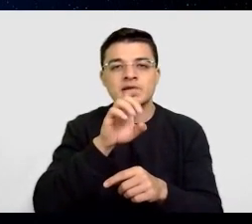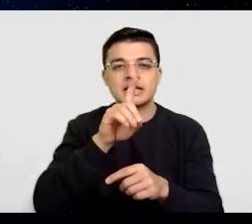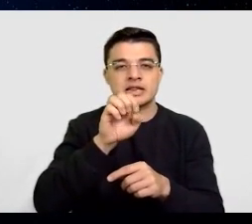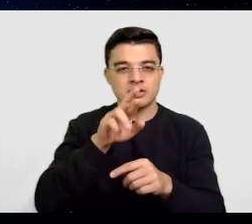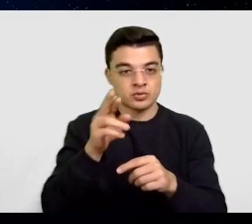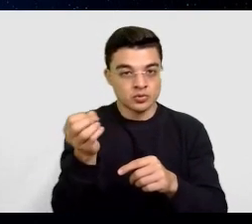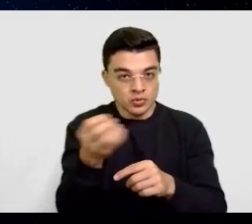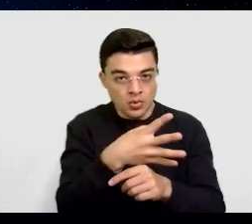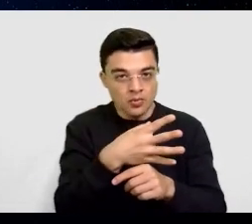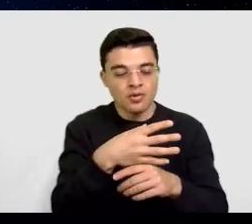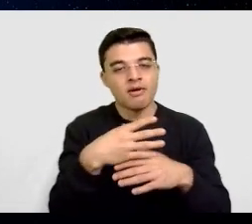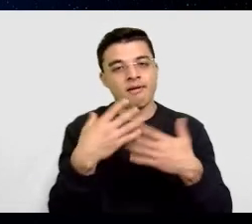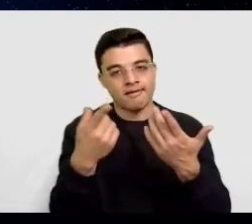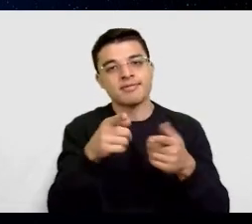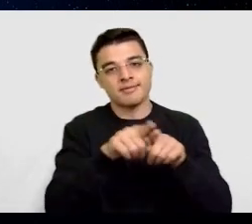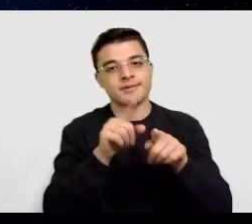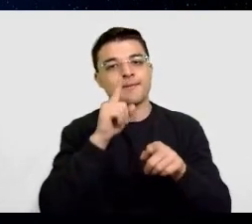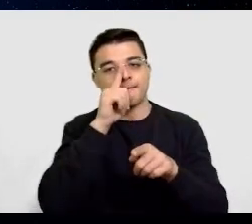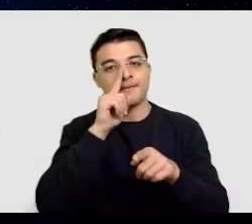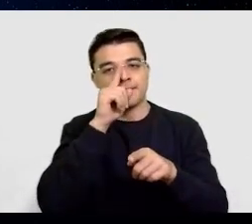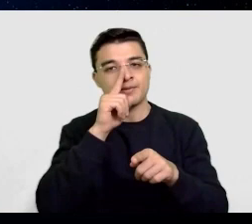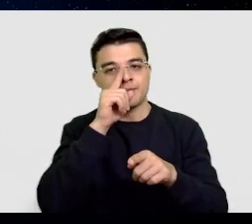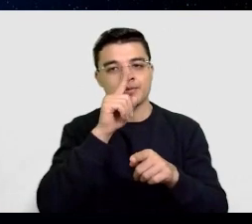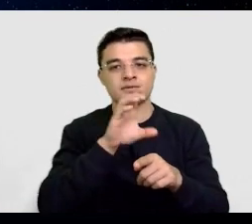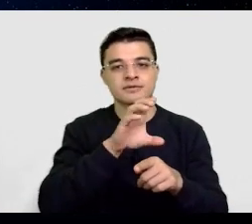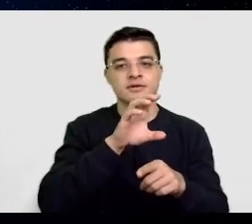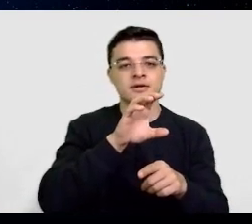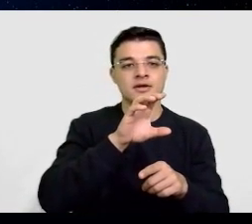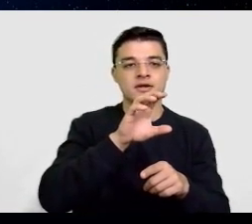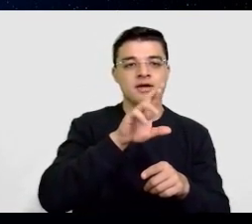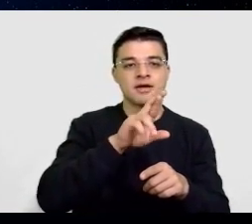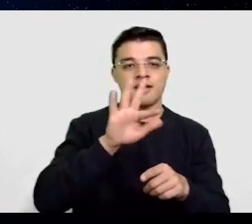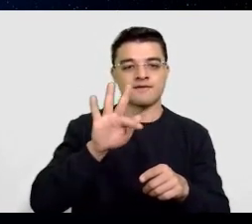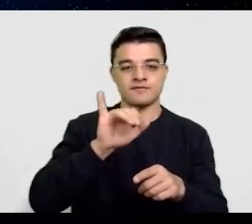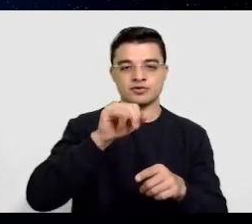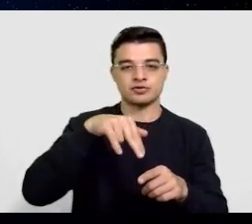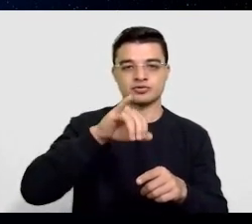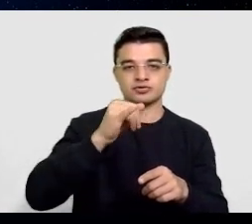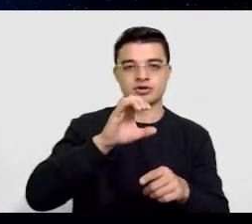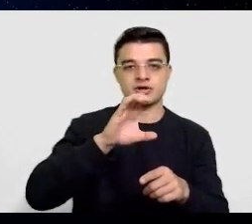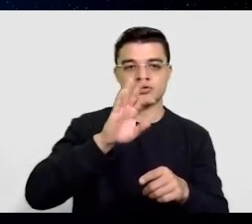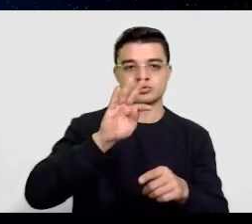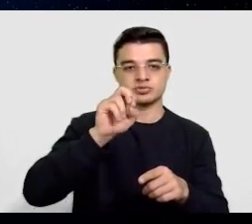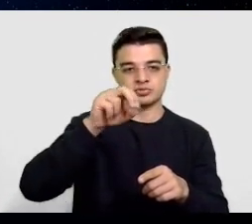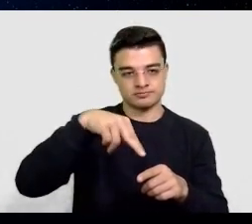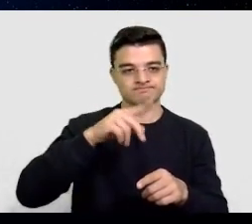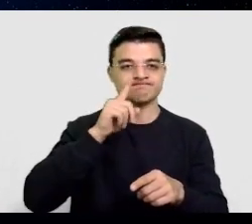injection. Então, vou fazer aqui o envio desse novo BR Code.